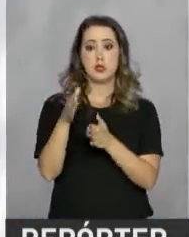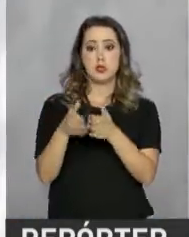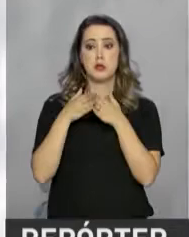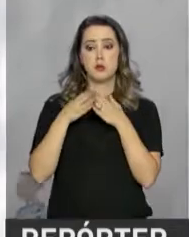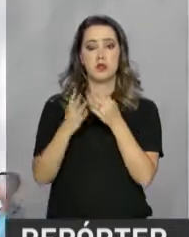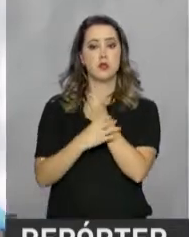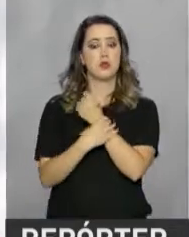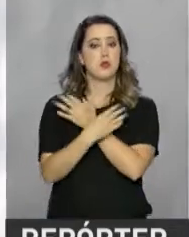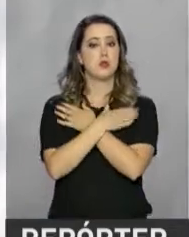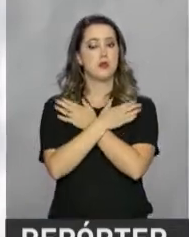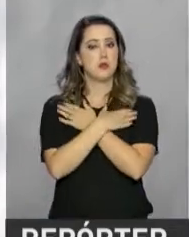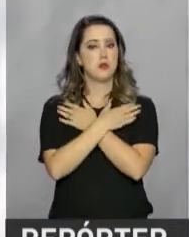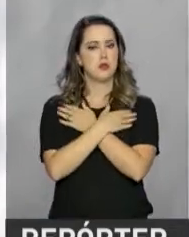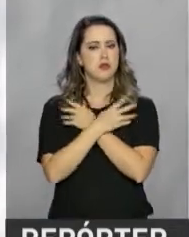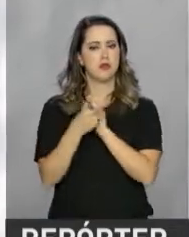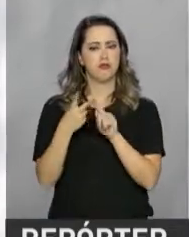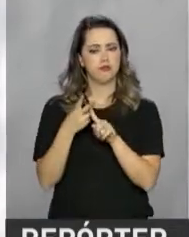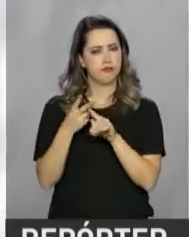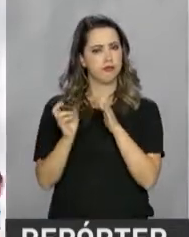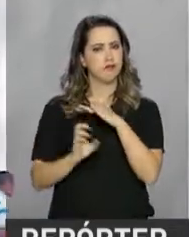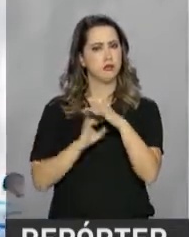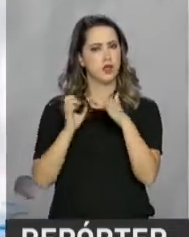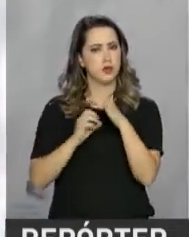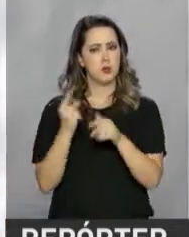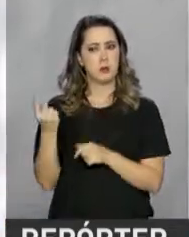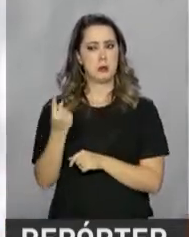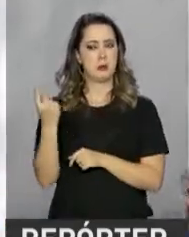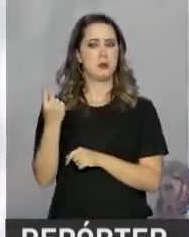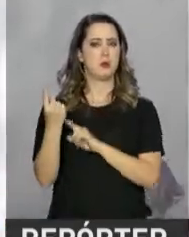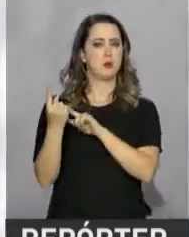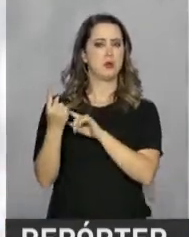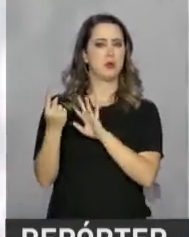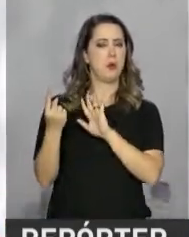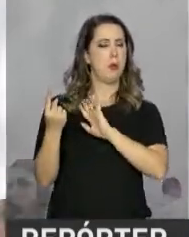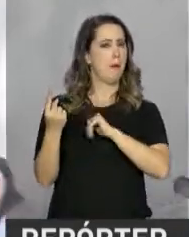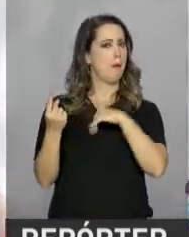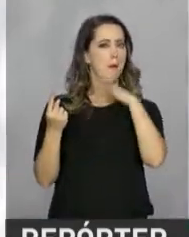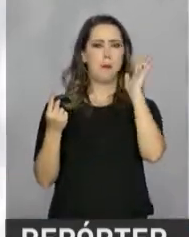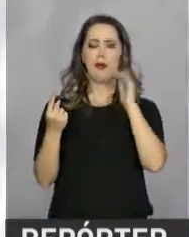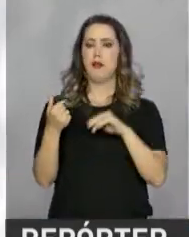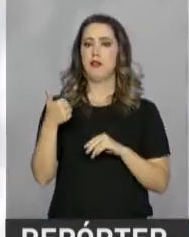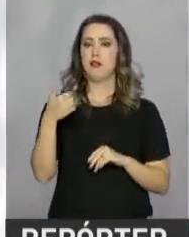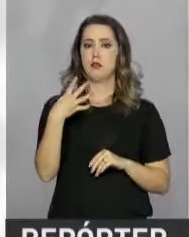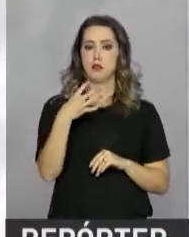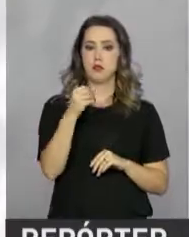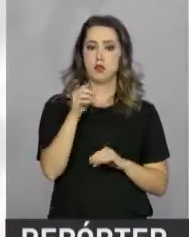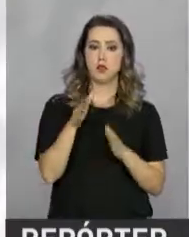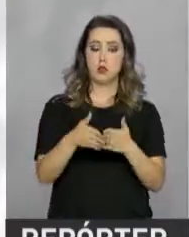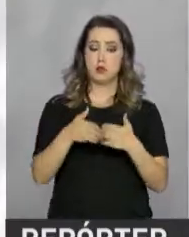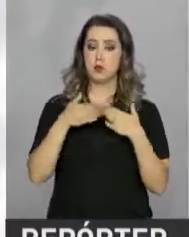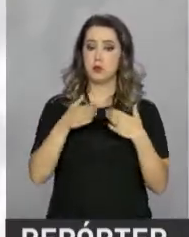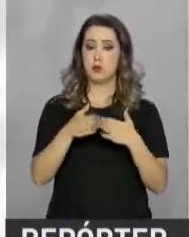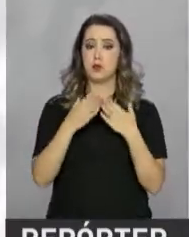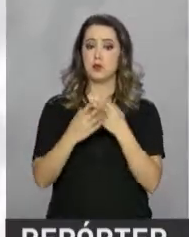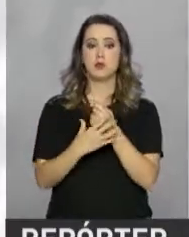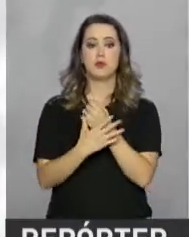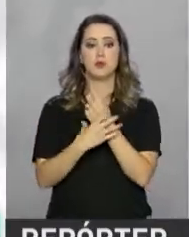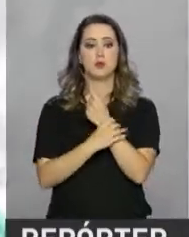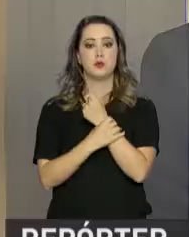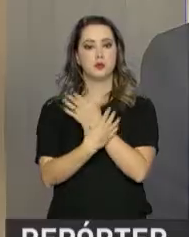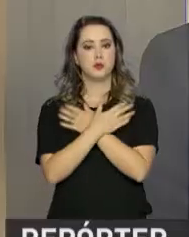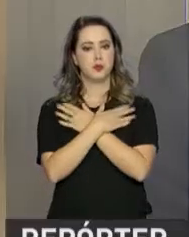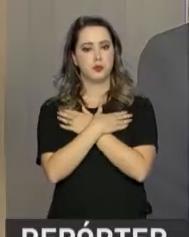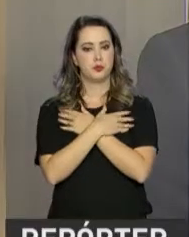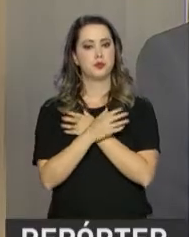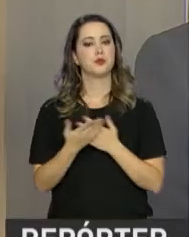seguro desemprego e de uma microempresa individual que chegou a mais de 140 requerimentos bloqueados